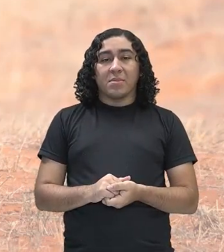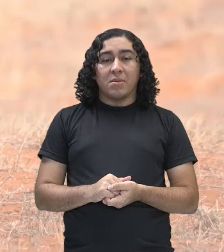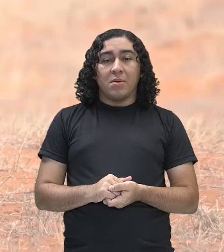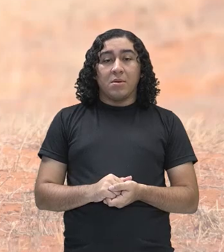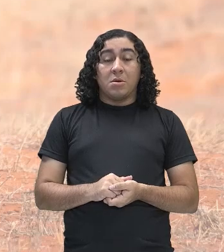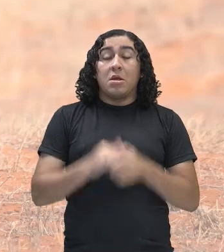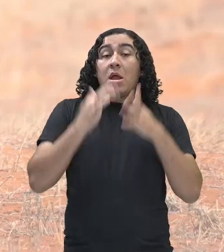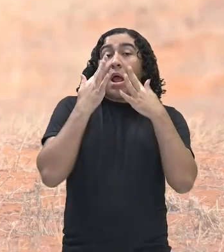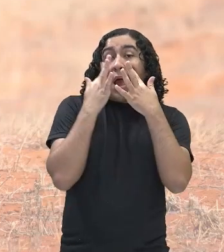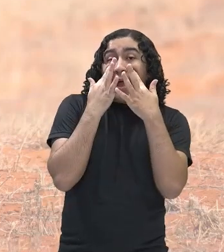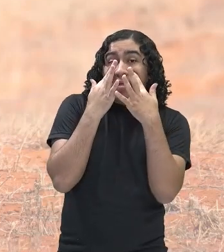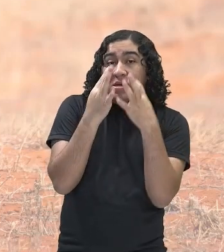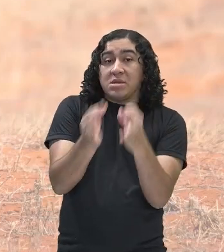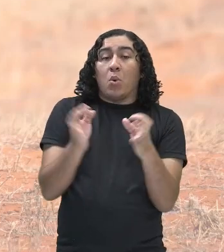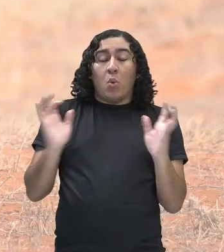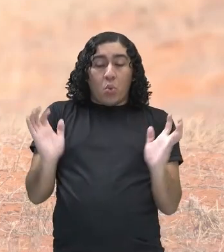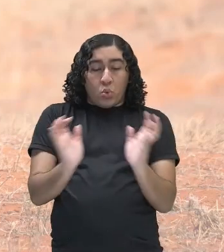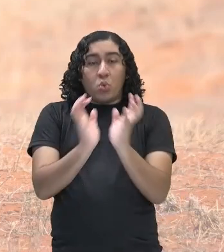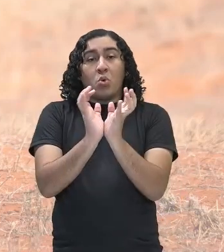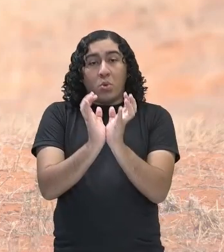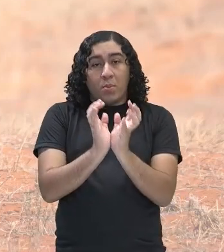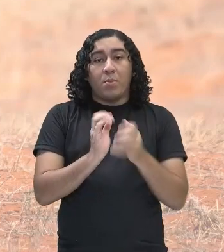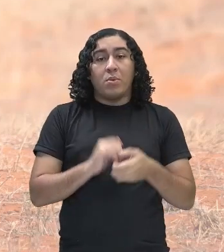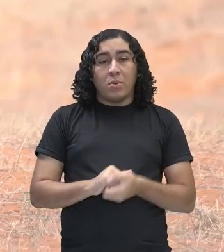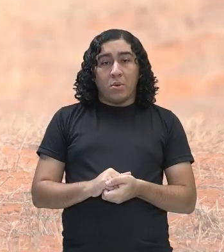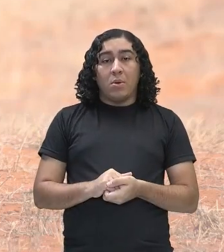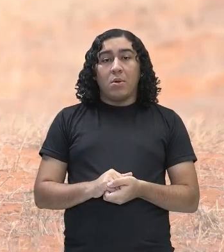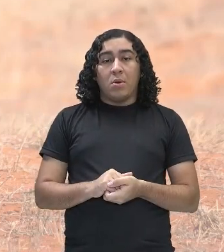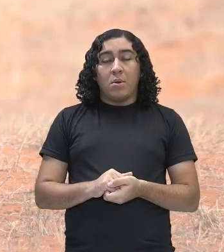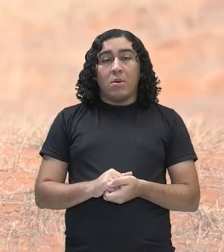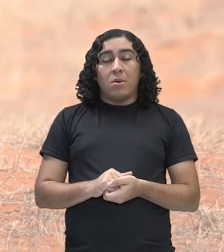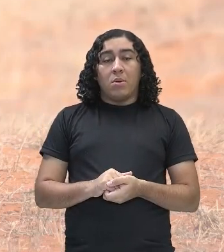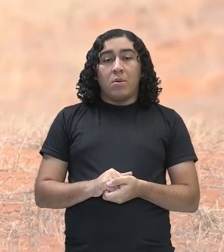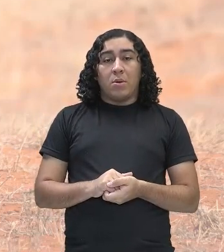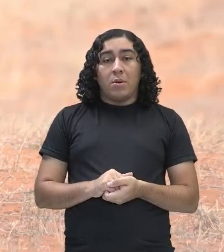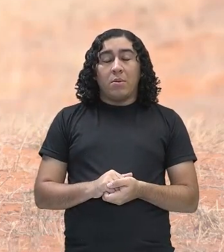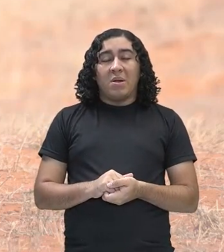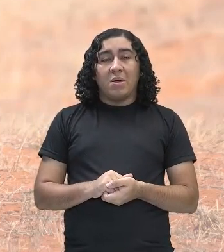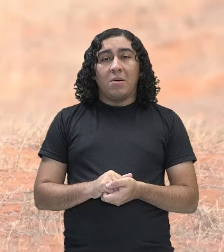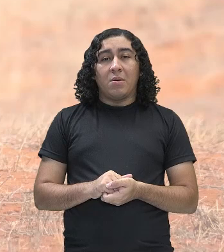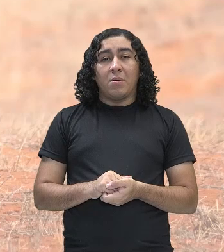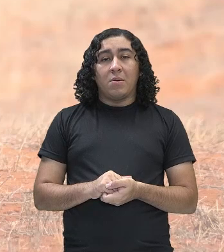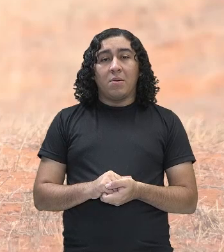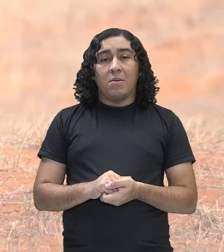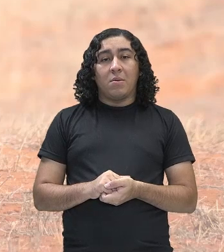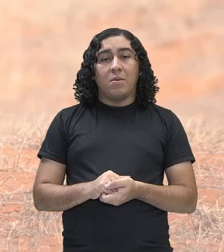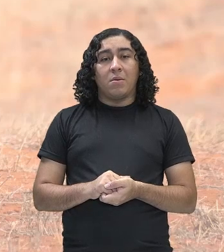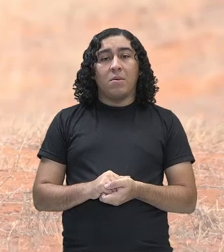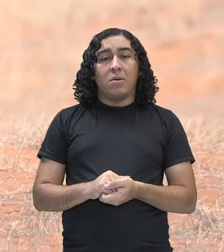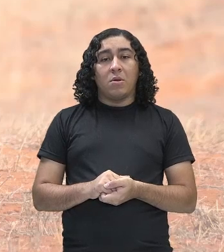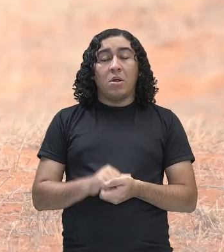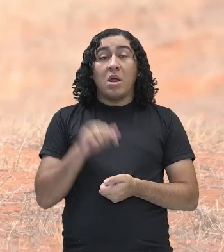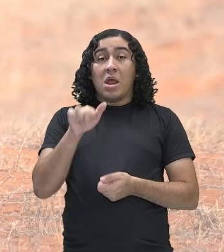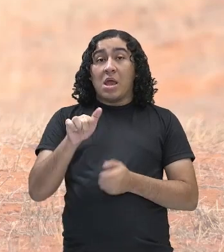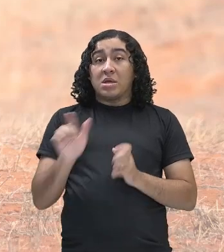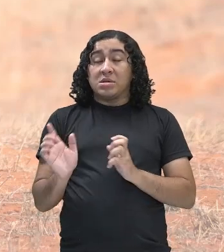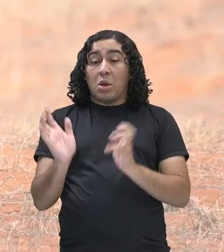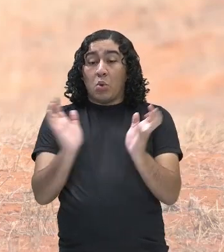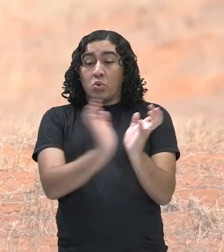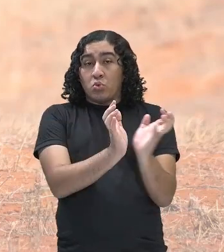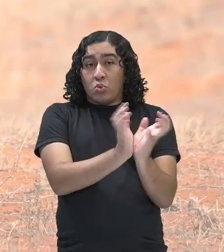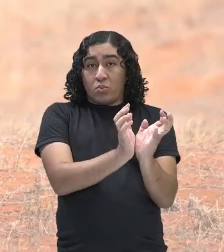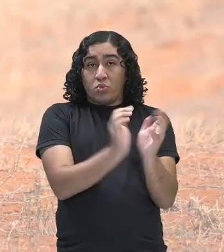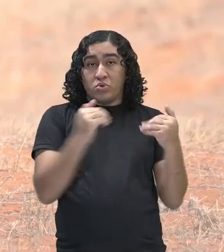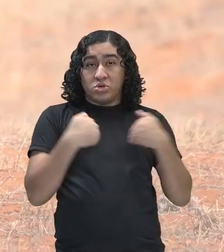de vocês para o grupo, que é o grupo dos paleognatas. Os paleognatas, esses indivíduos aqui,